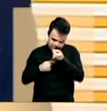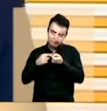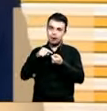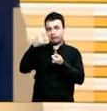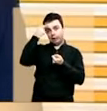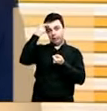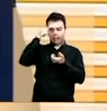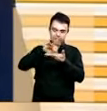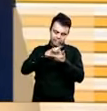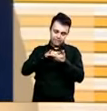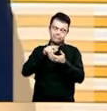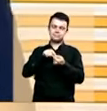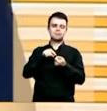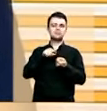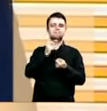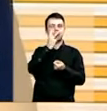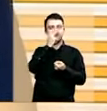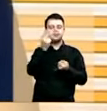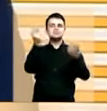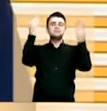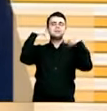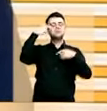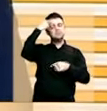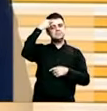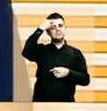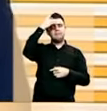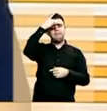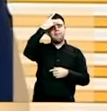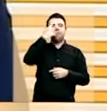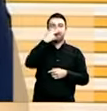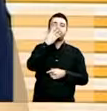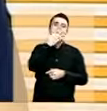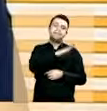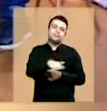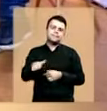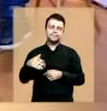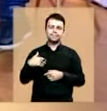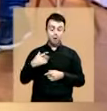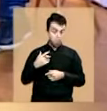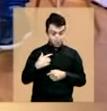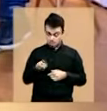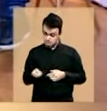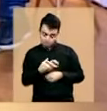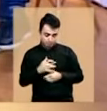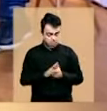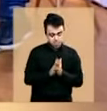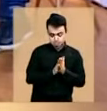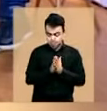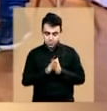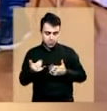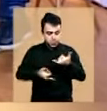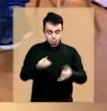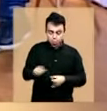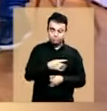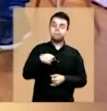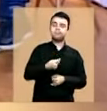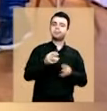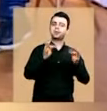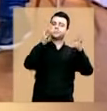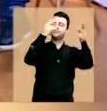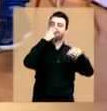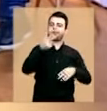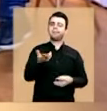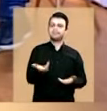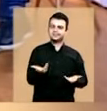brinquedinho. Então, nós ainda somos aquela criança que ainda está descobrindo esse brinquedinho novo. Né? Chamado tecnologia.